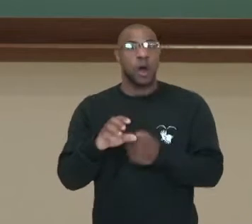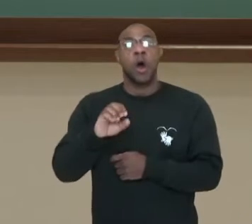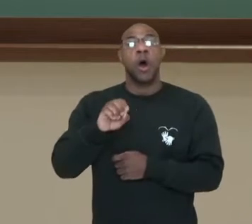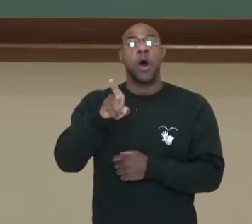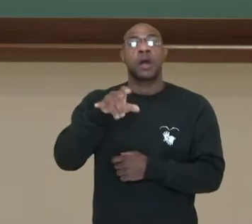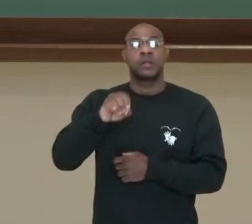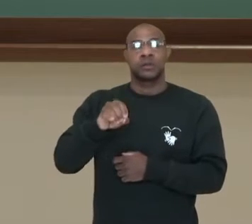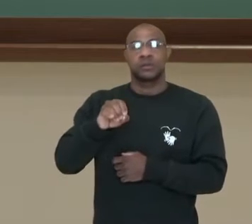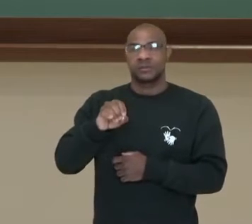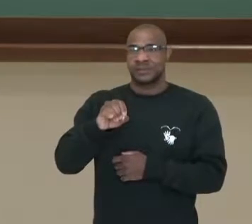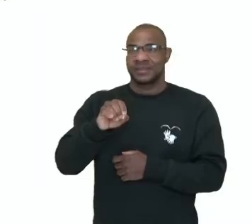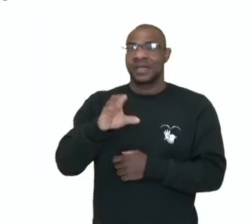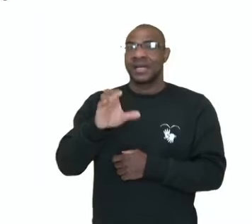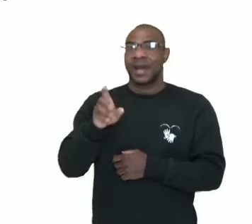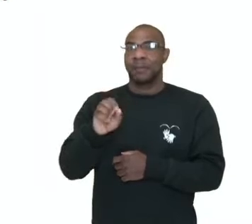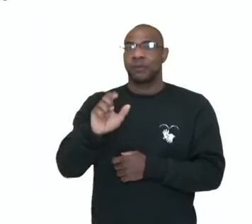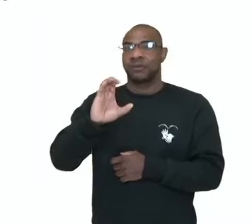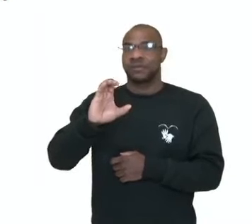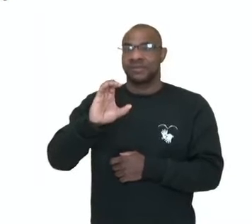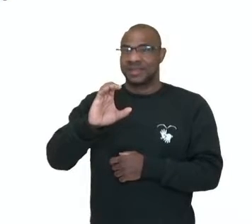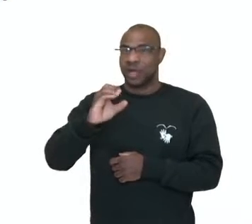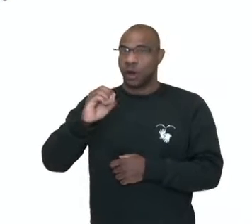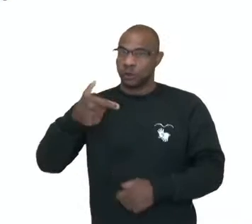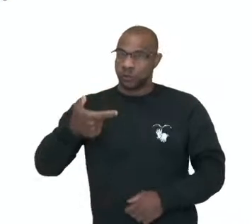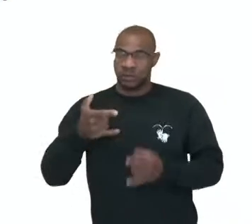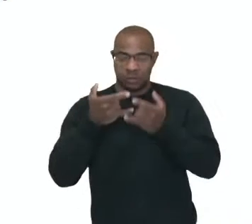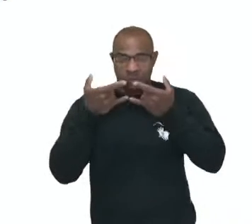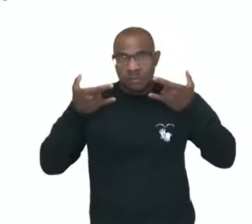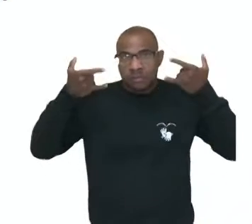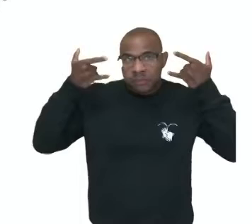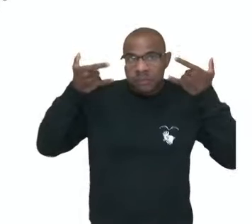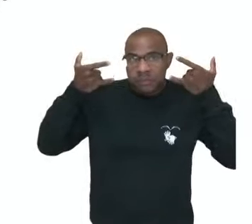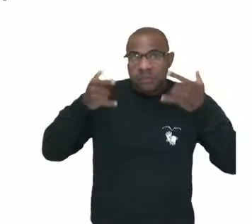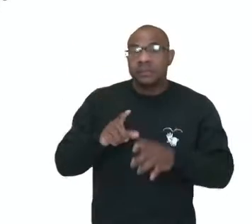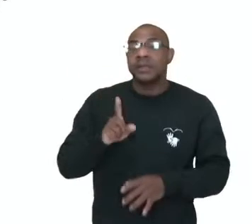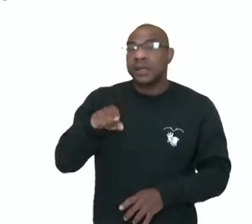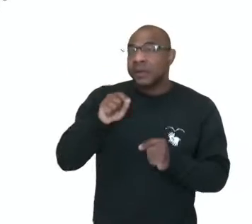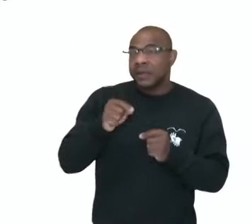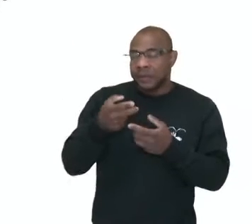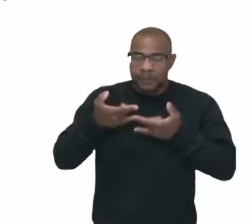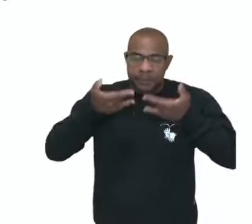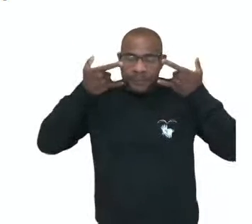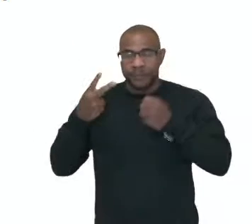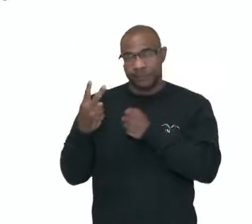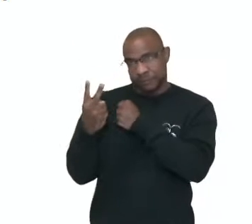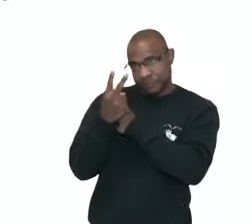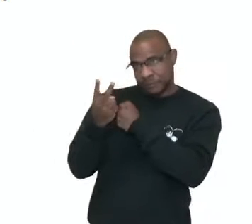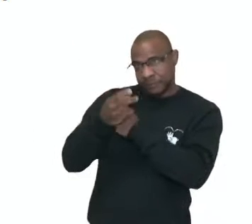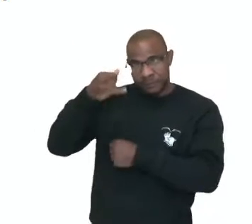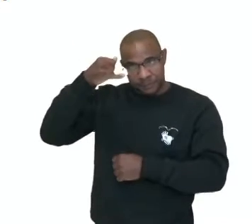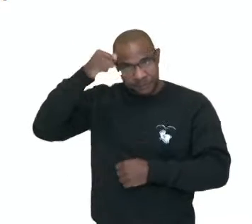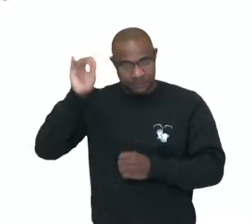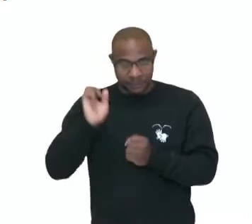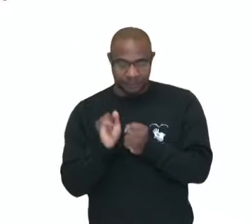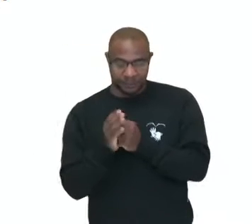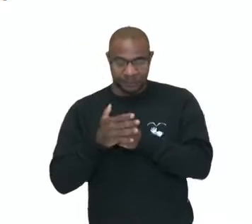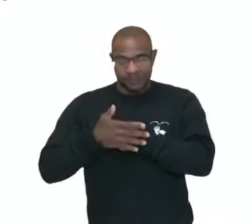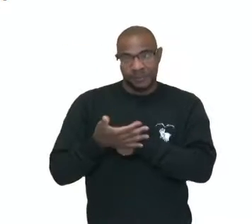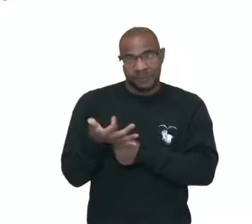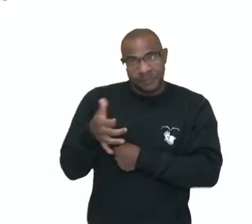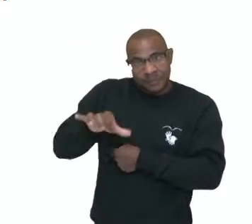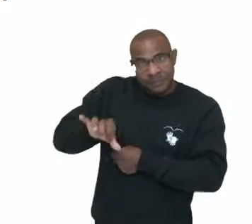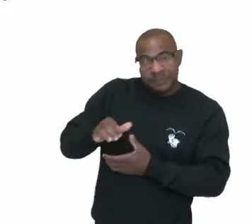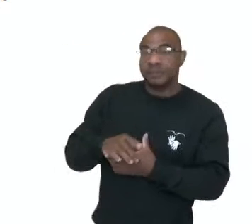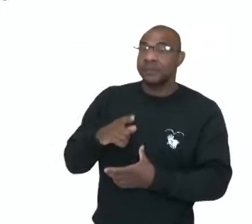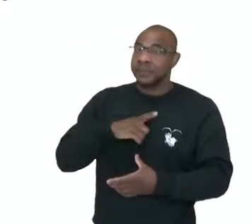carbono, o CO2, aponta o estudo. As máscaras se tornaram uma importante medida de proteção e prevenção da Covid-19, mas